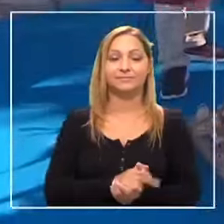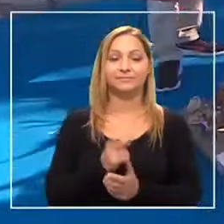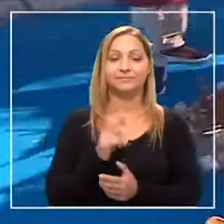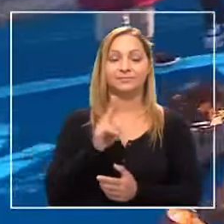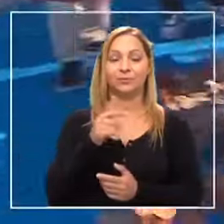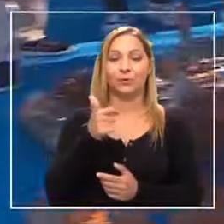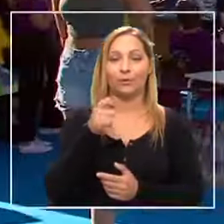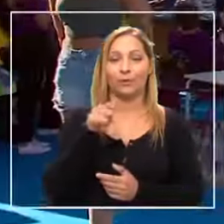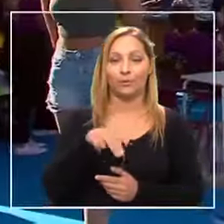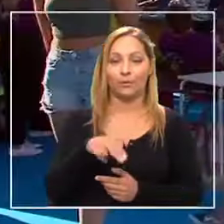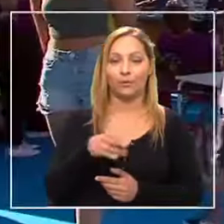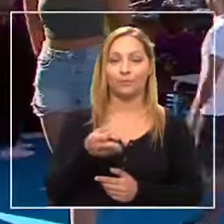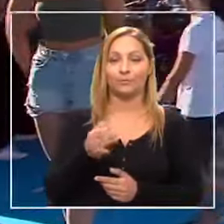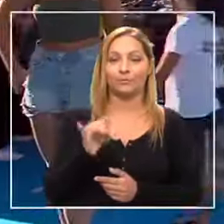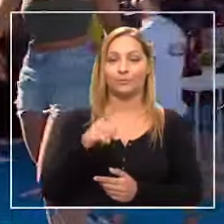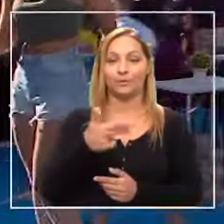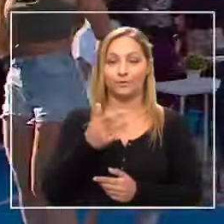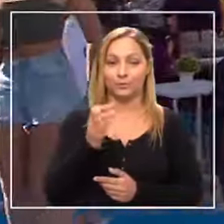vinto!